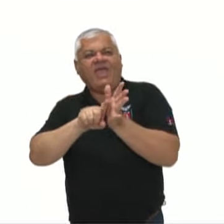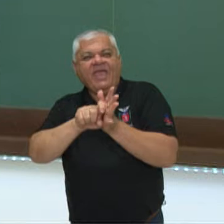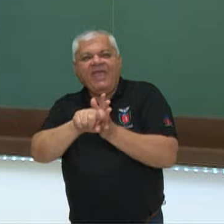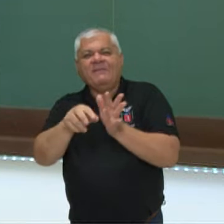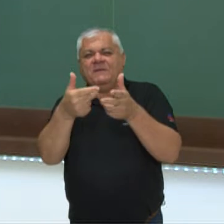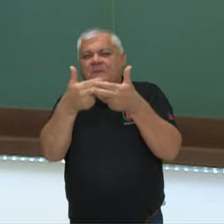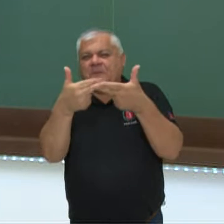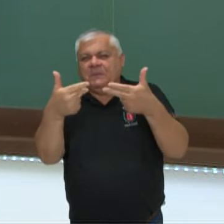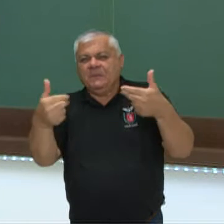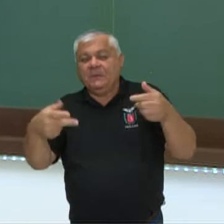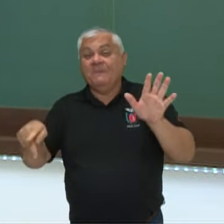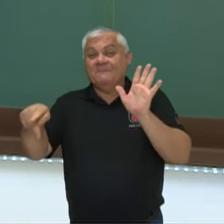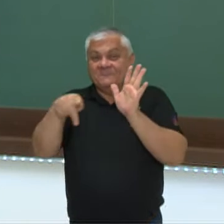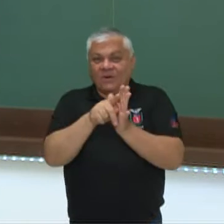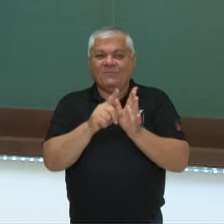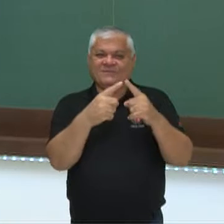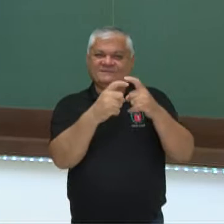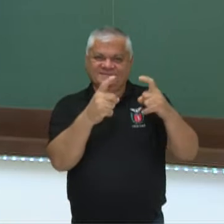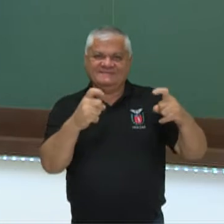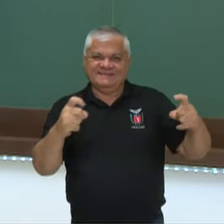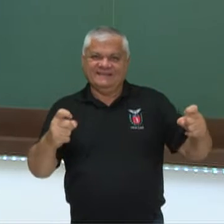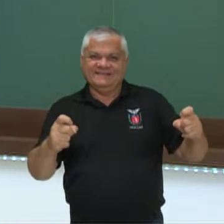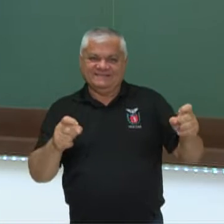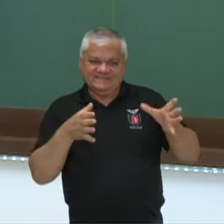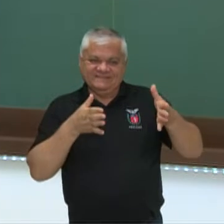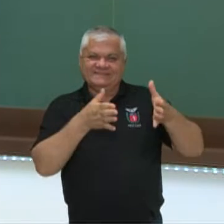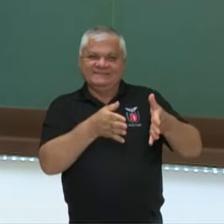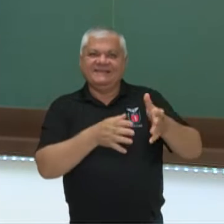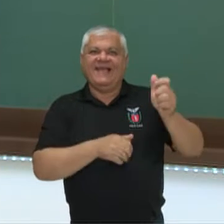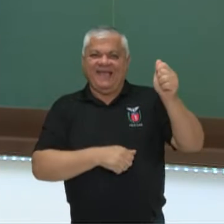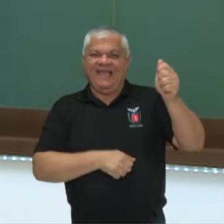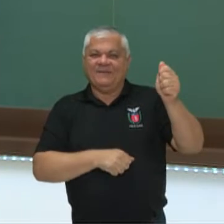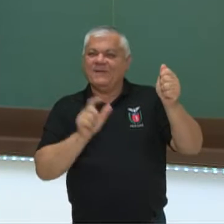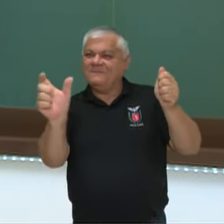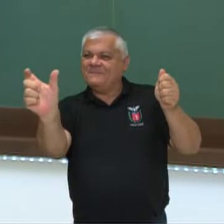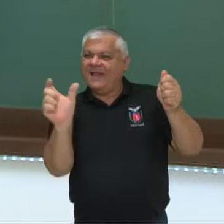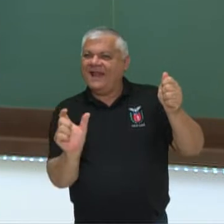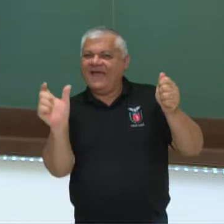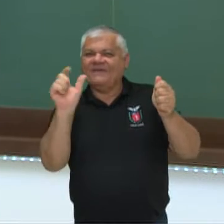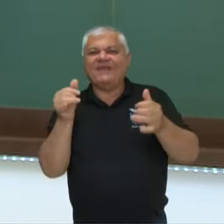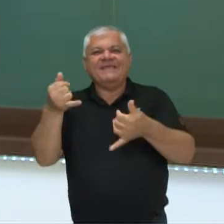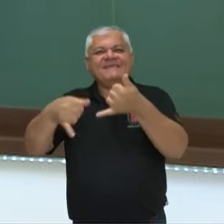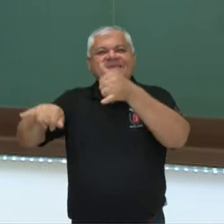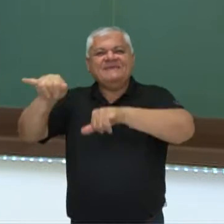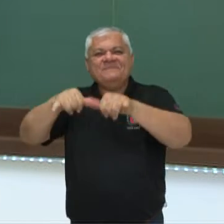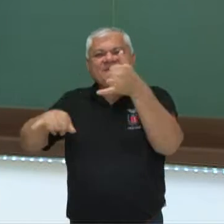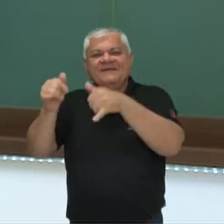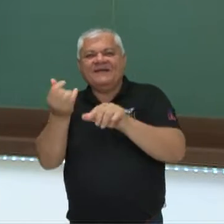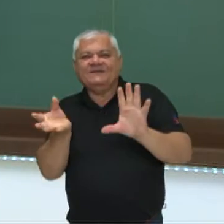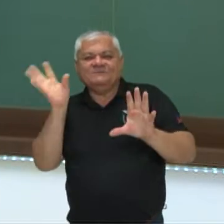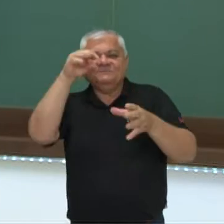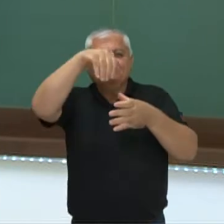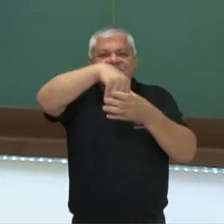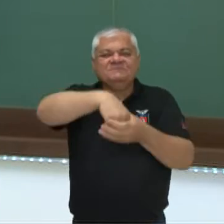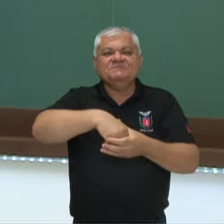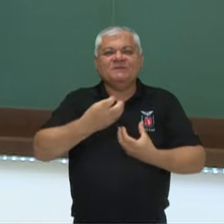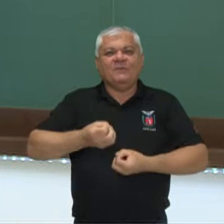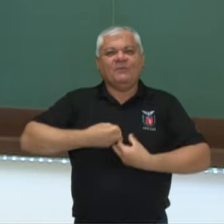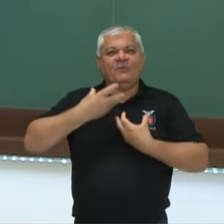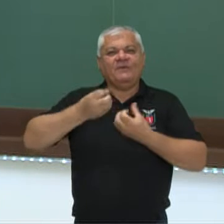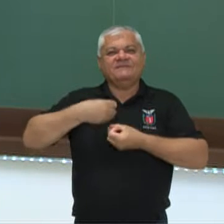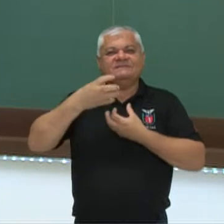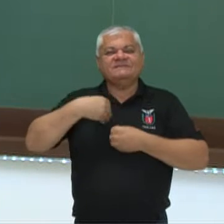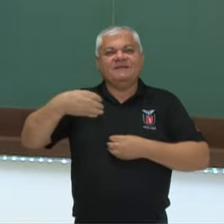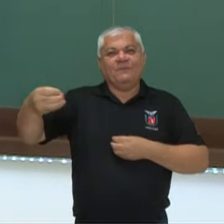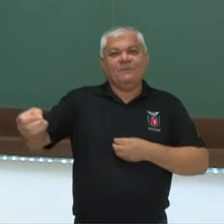expressões até técnicas e científicas vindas de outros campos do saber, que entram na poesia extremamente